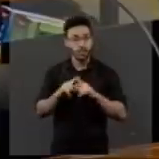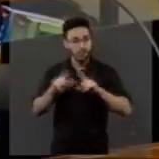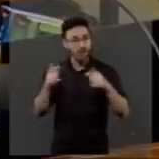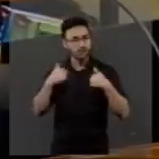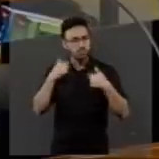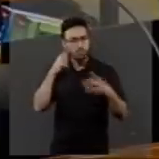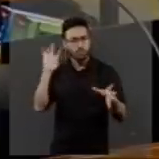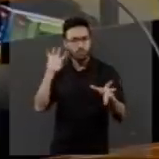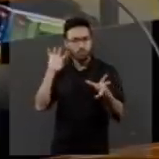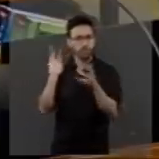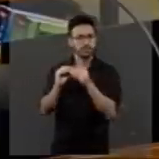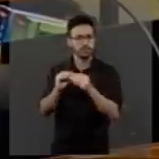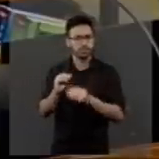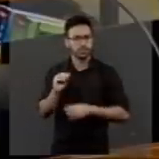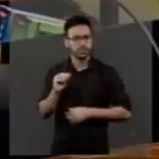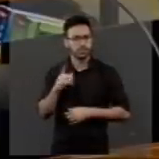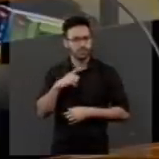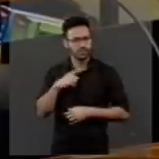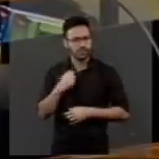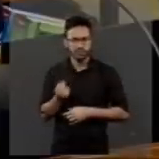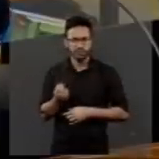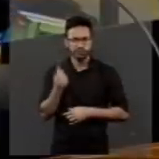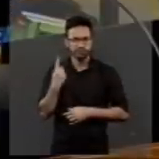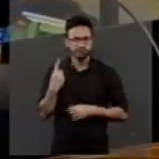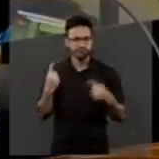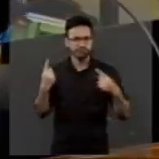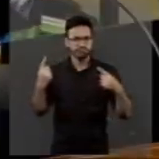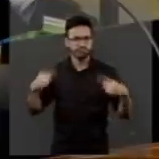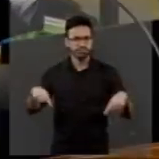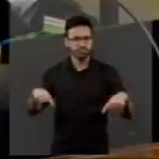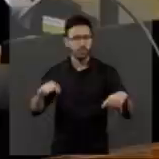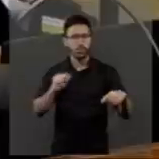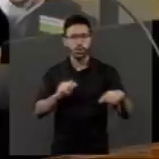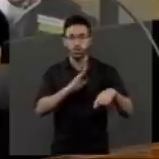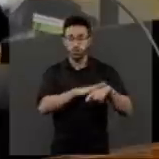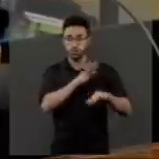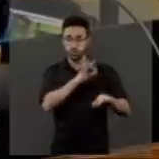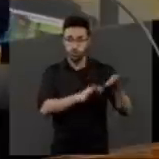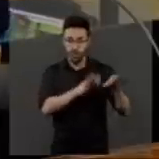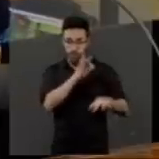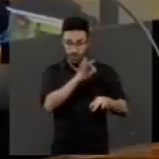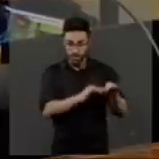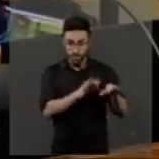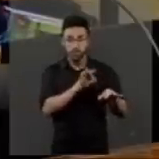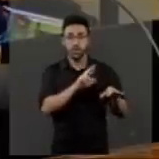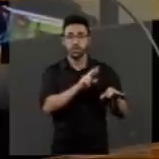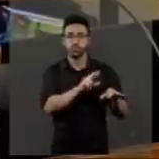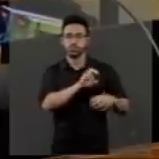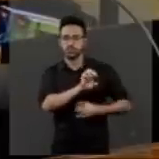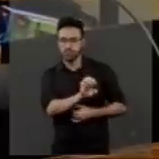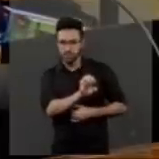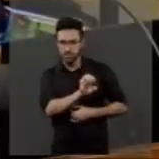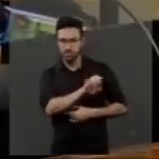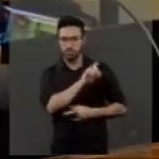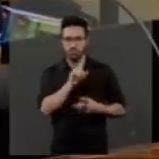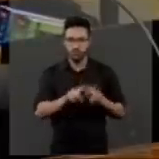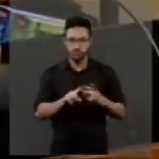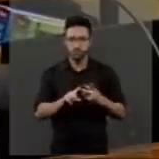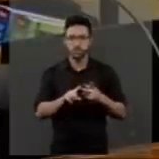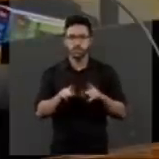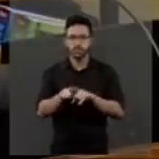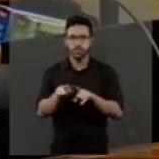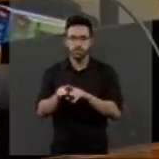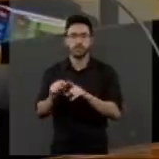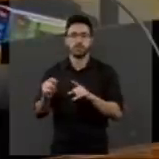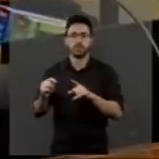percebo que houve uma contradição efetiva entre o julgamento do recurso extraordinário e o recurso nas